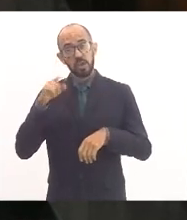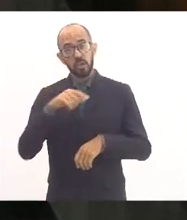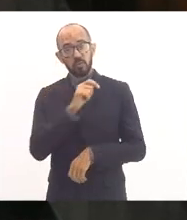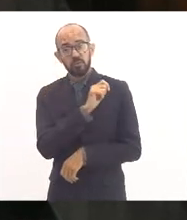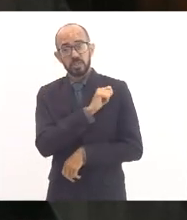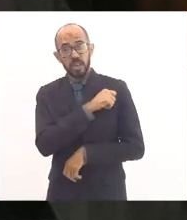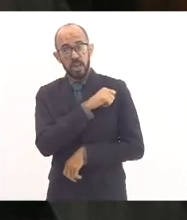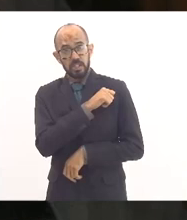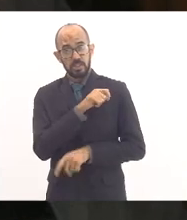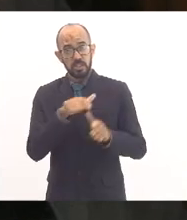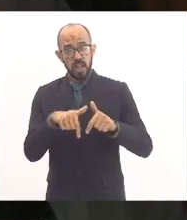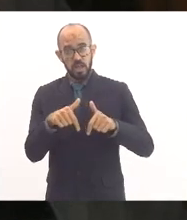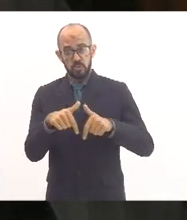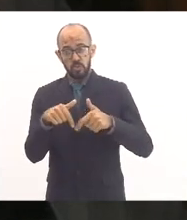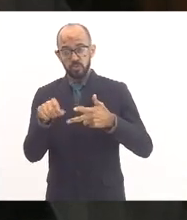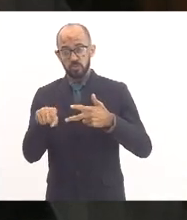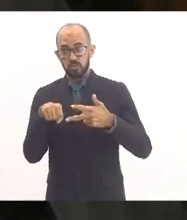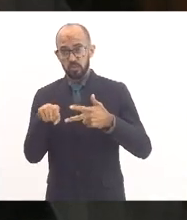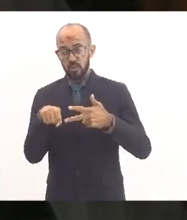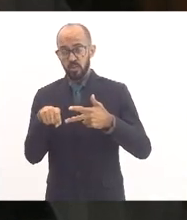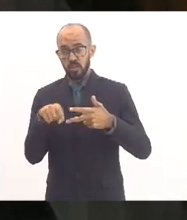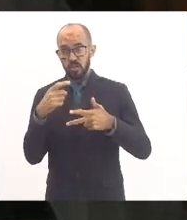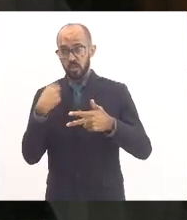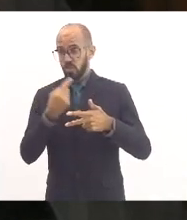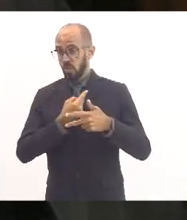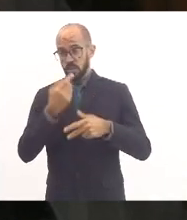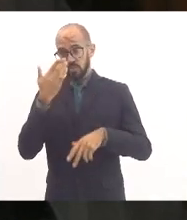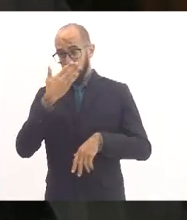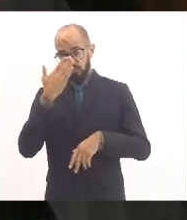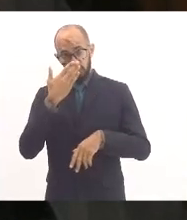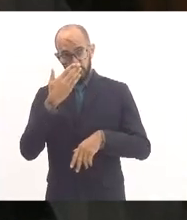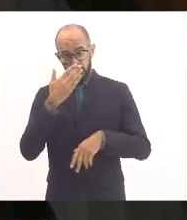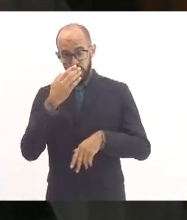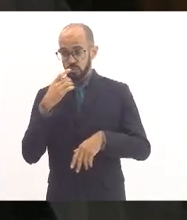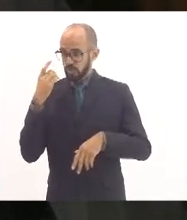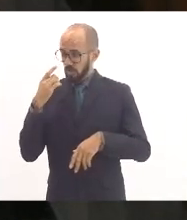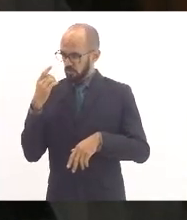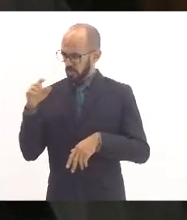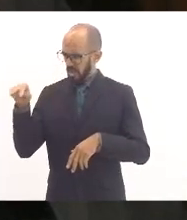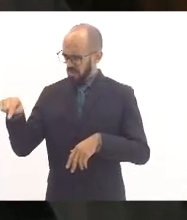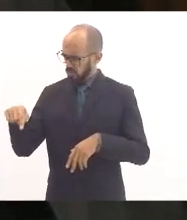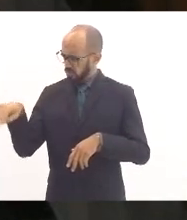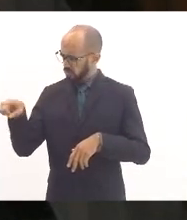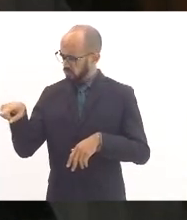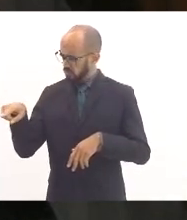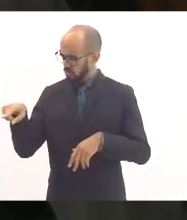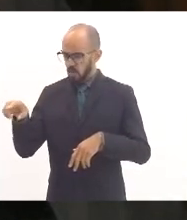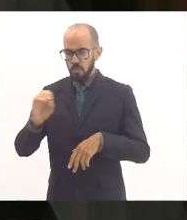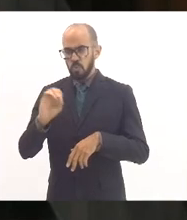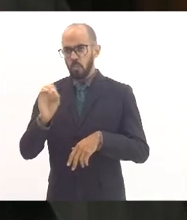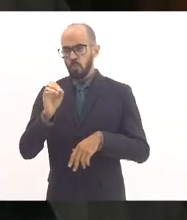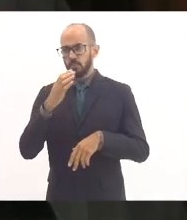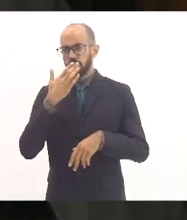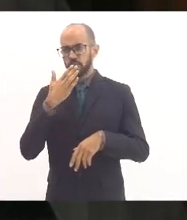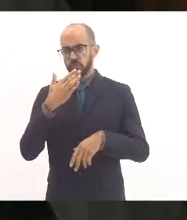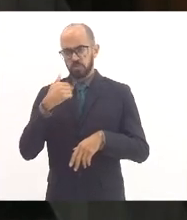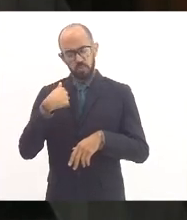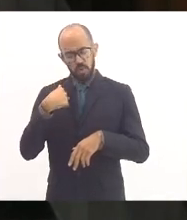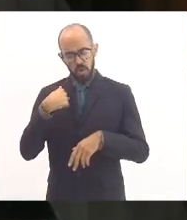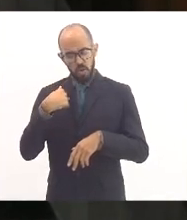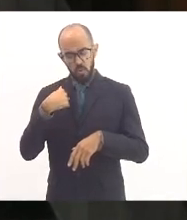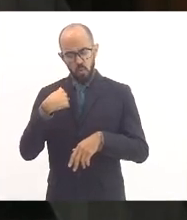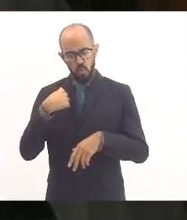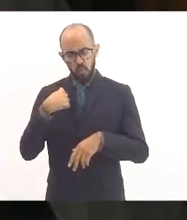ações do executivo e longe Não vimos senhor de Deputados partir daqui nenhum tipo pelo menos